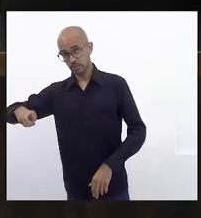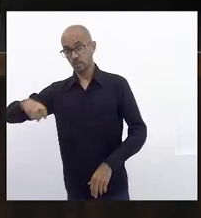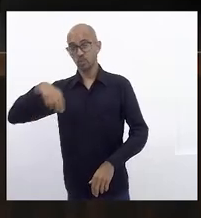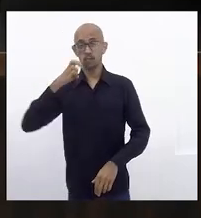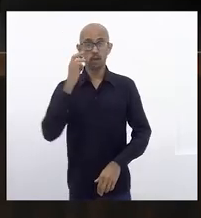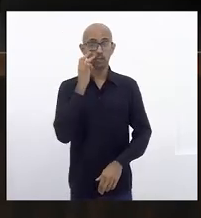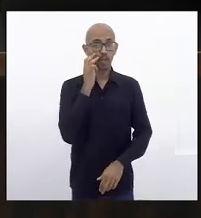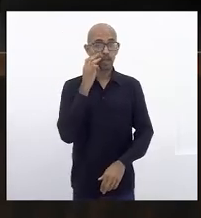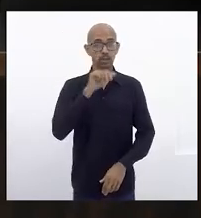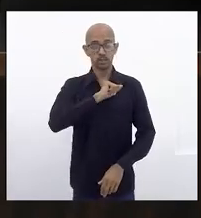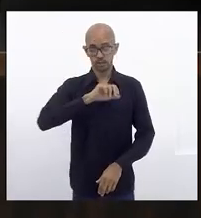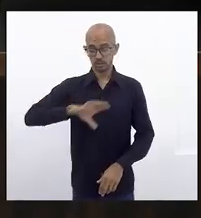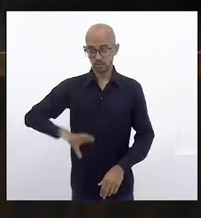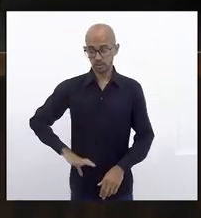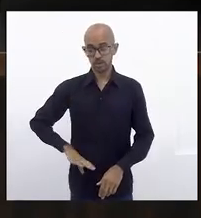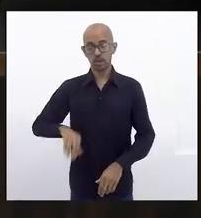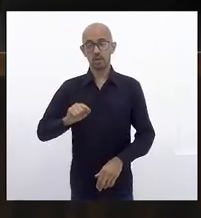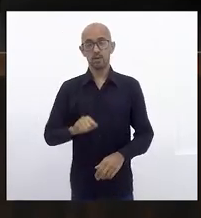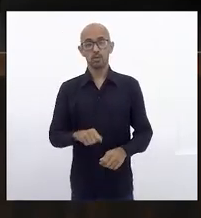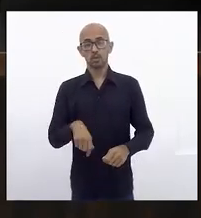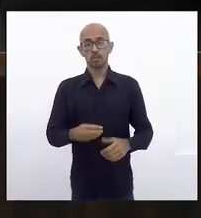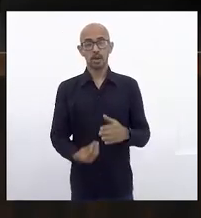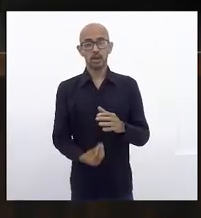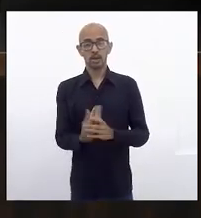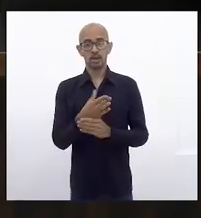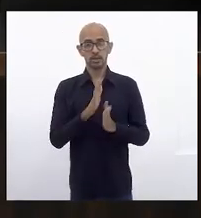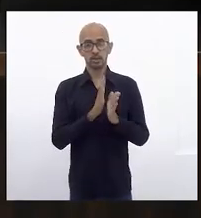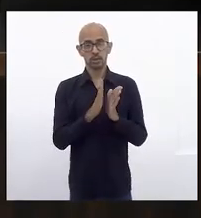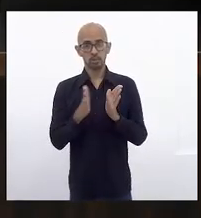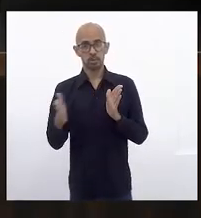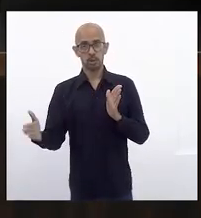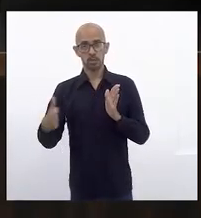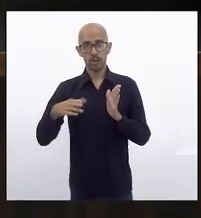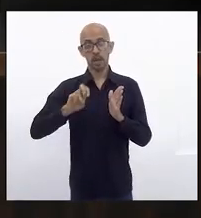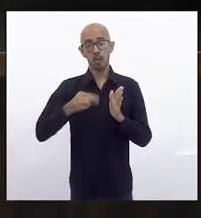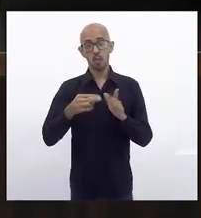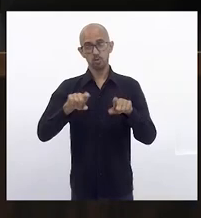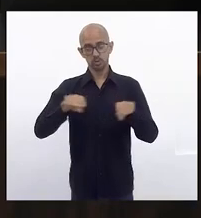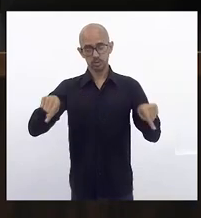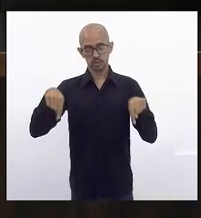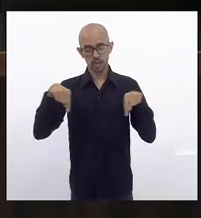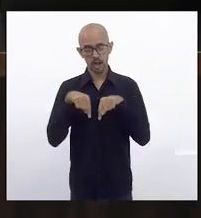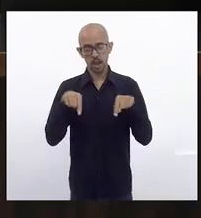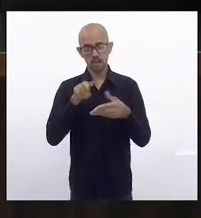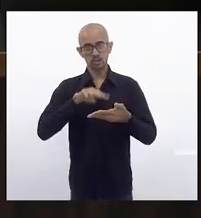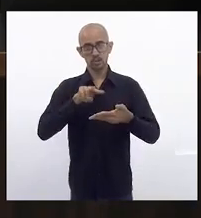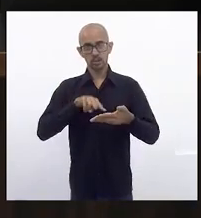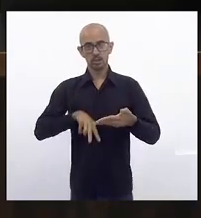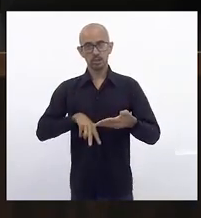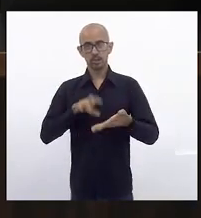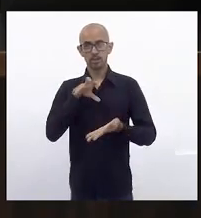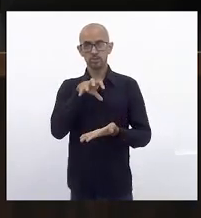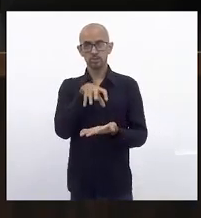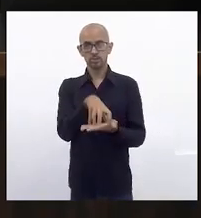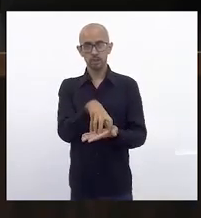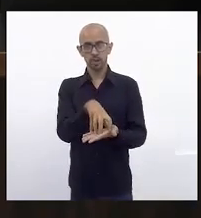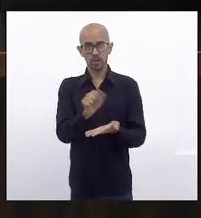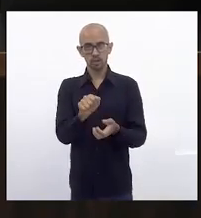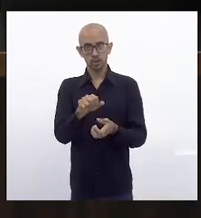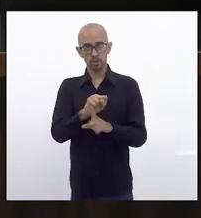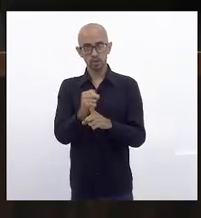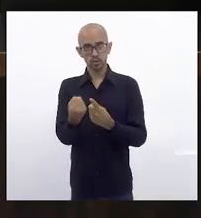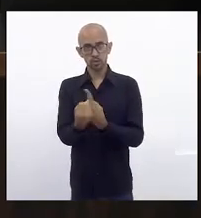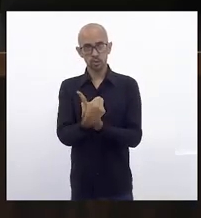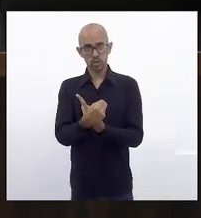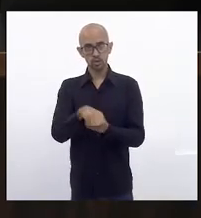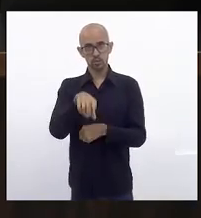André Ciliano, que dispõe sobre a criação da biblioteca ou salas de leituras em unidades, Departamento Geral de Ações Socioeducativas de Gás,